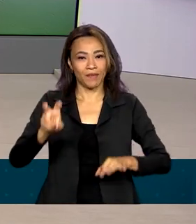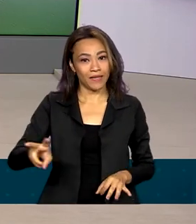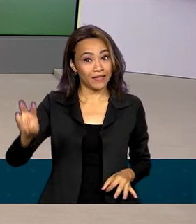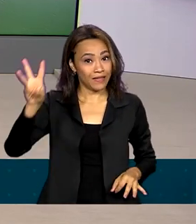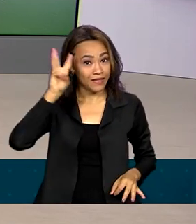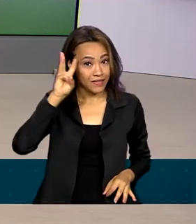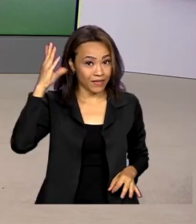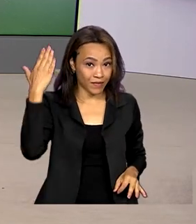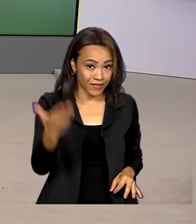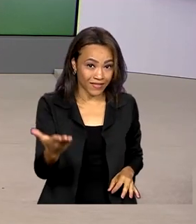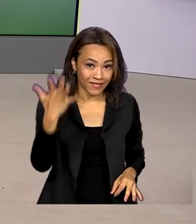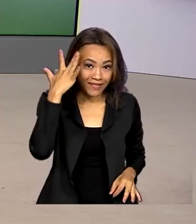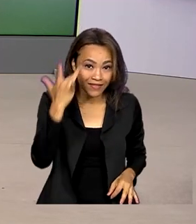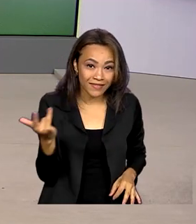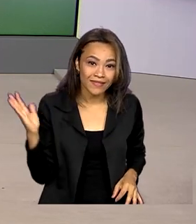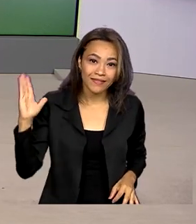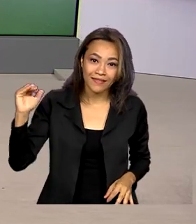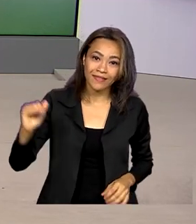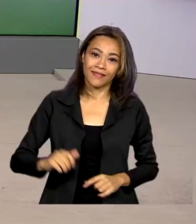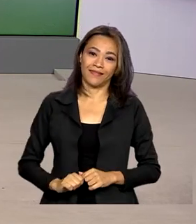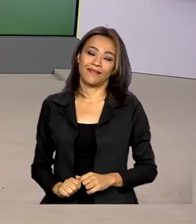-feira para você e até amanhã. Tchau!